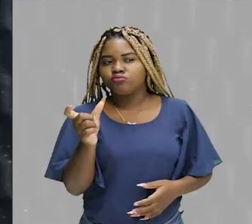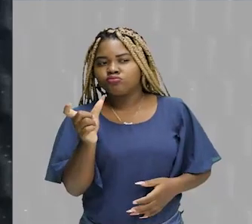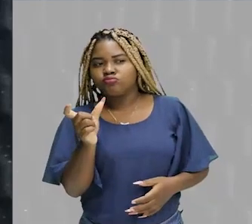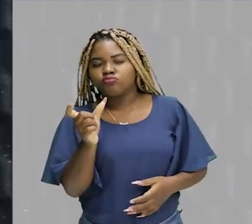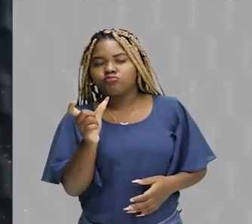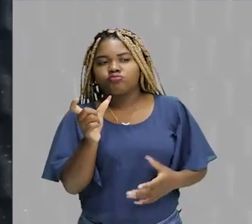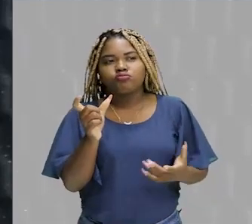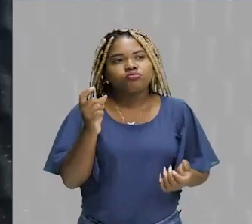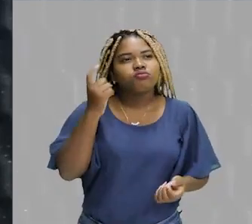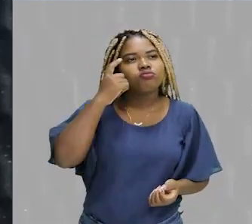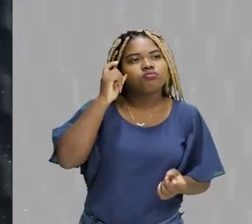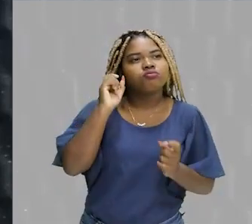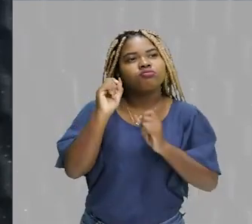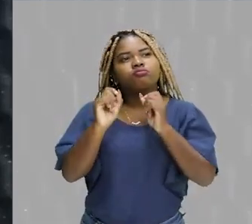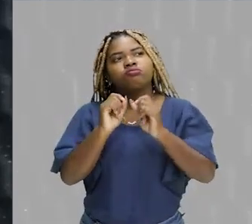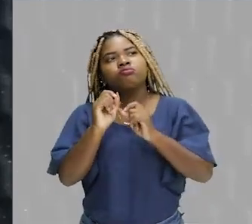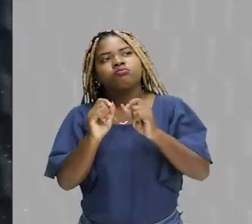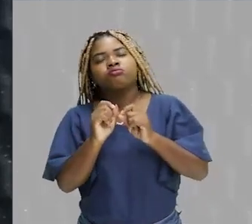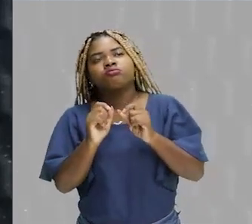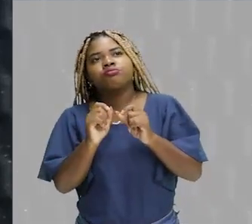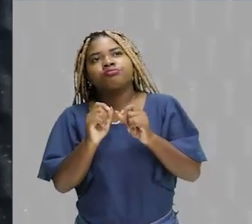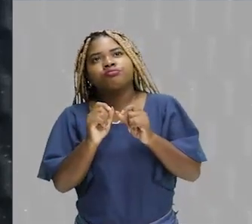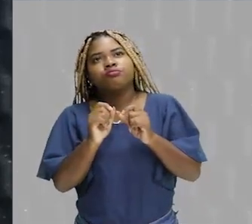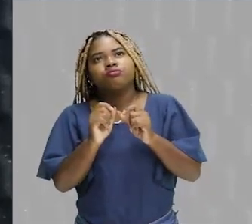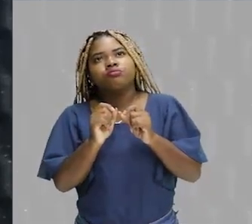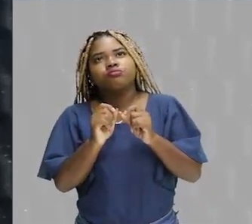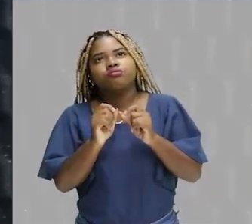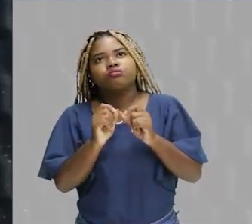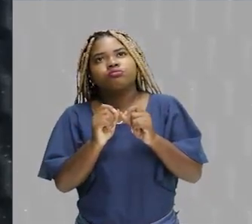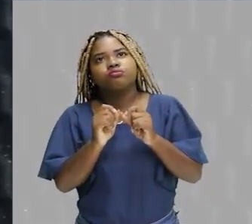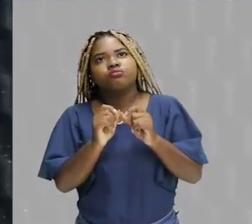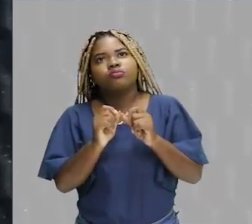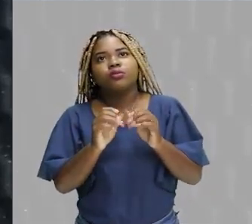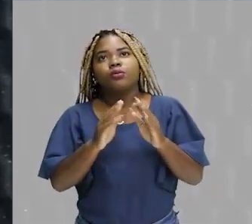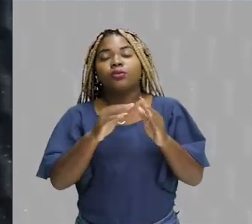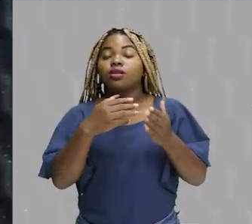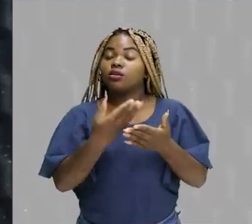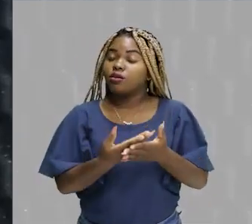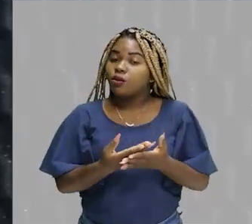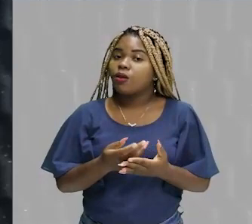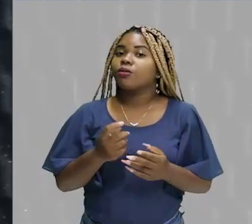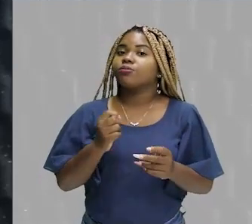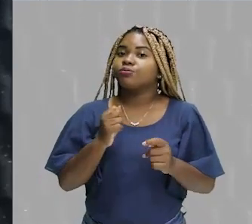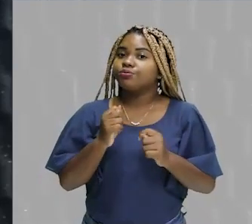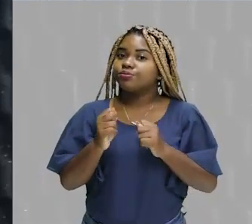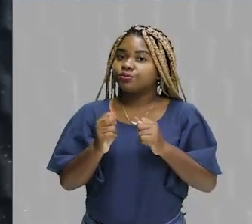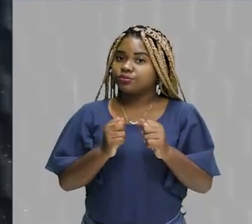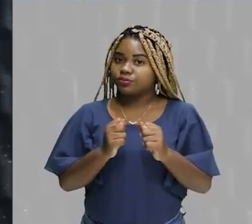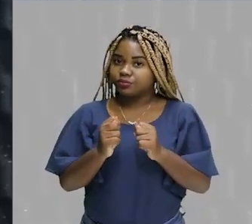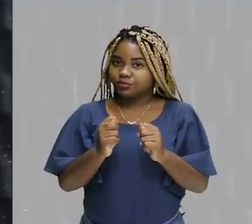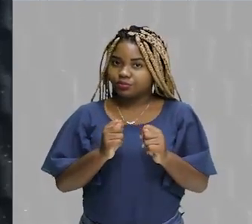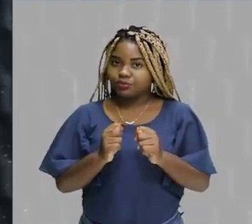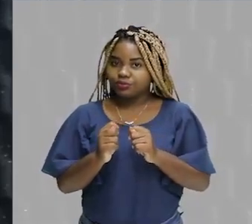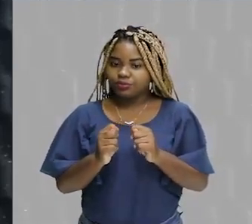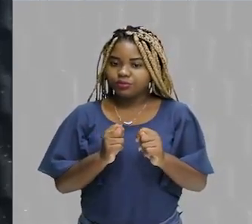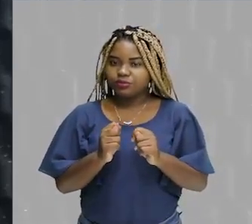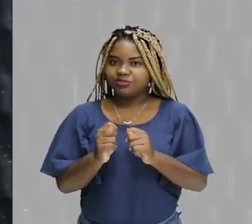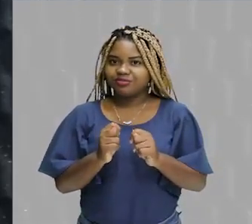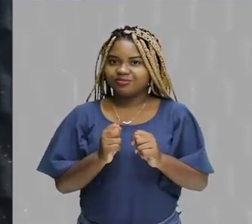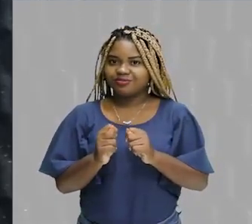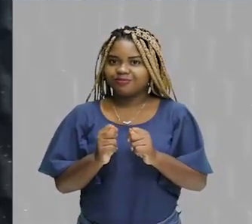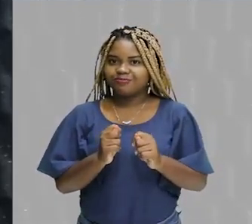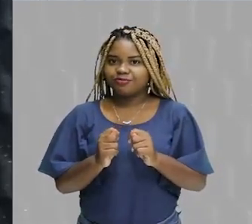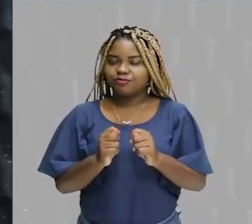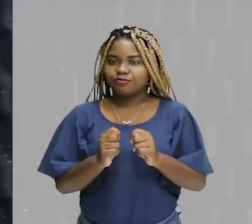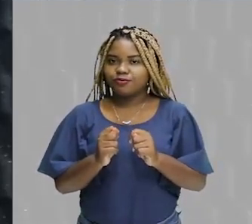Chicago, geralmente a gente está se referindo a uma escola econômica, uma escola monetária, que surgiu